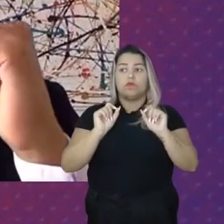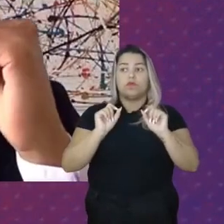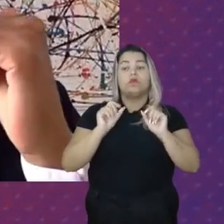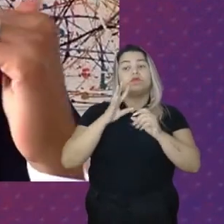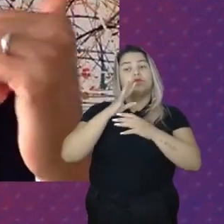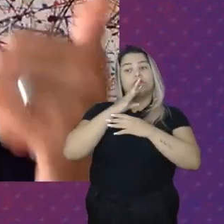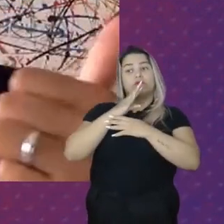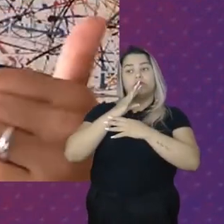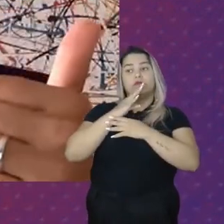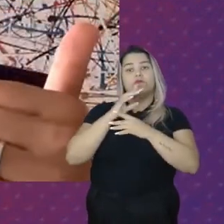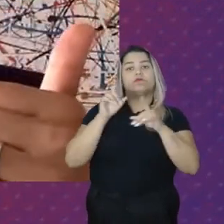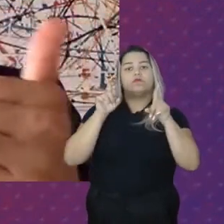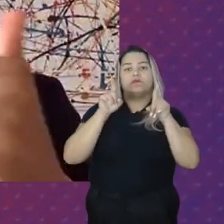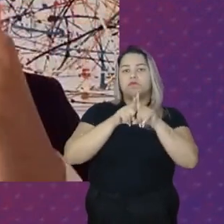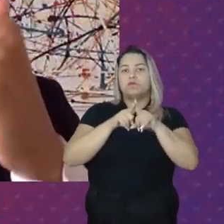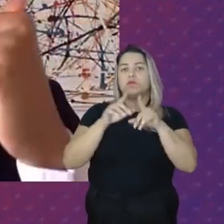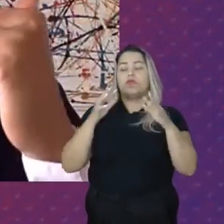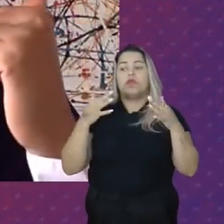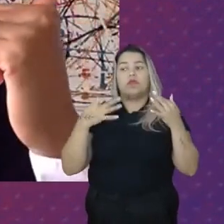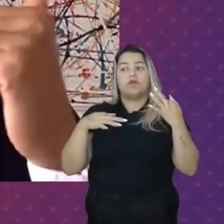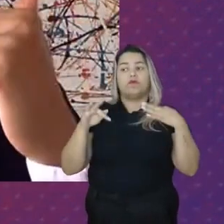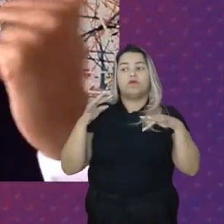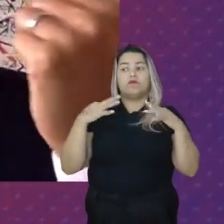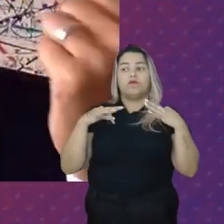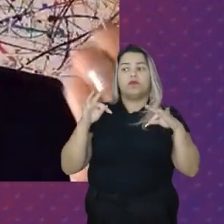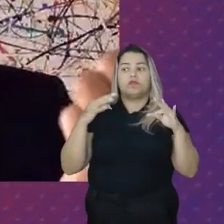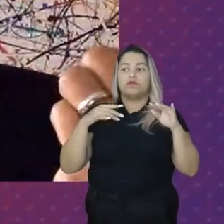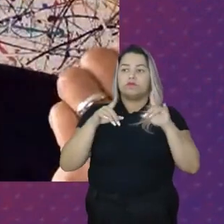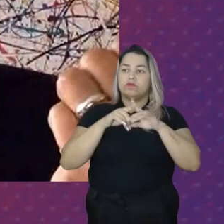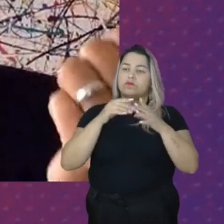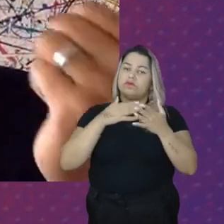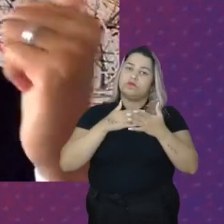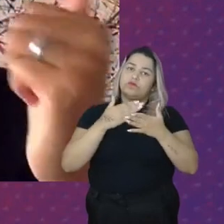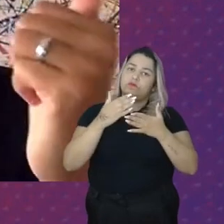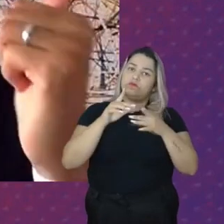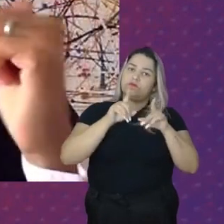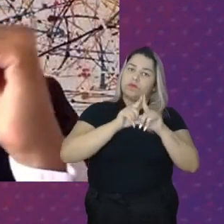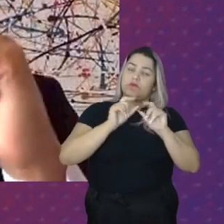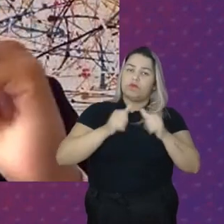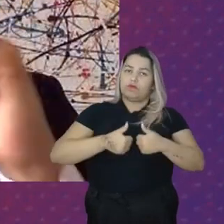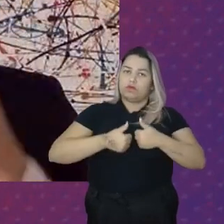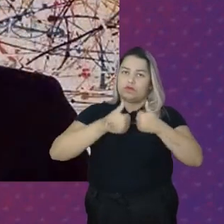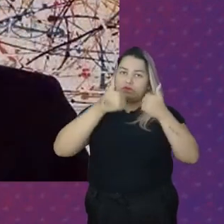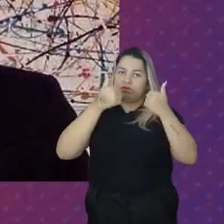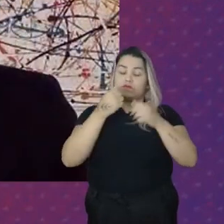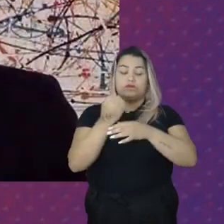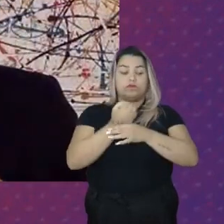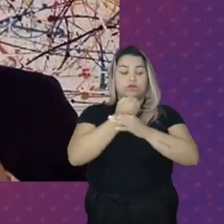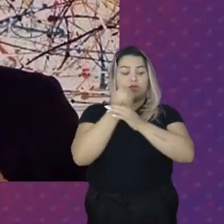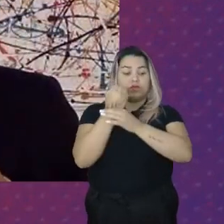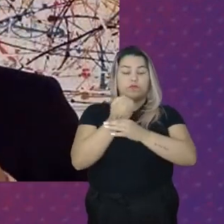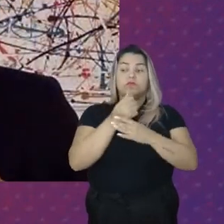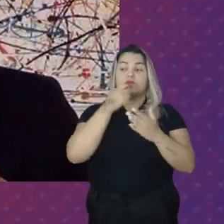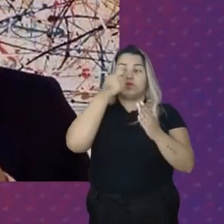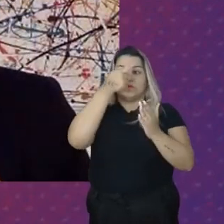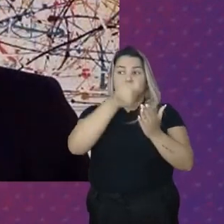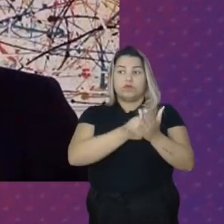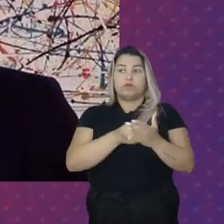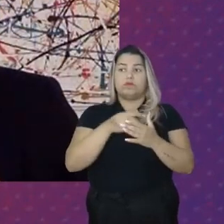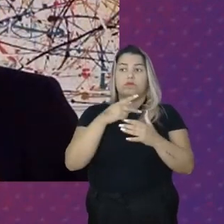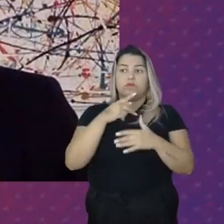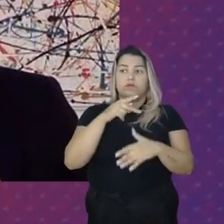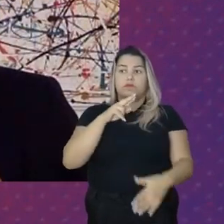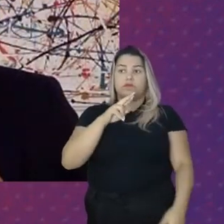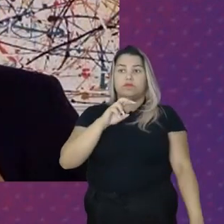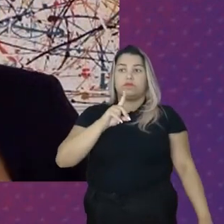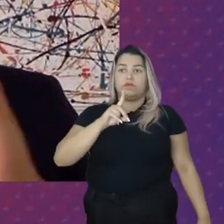reconheceu férias de 20 dias e também a sua qualidade de seguradas obrigatórias da Previdência